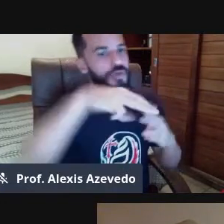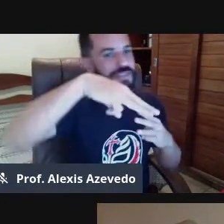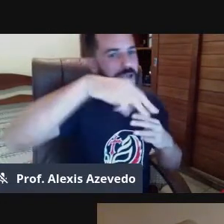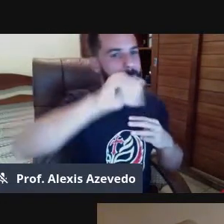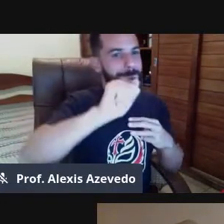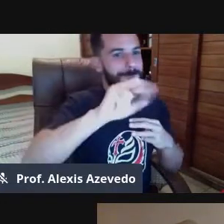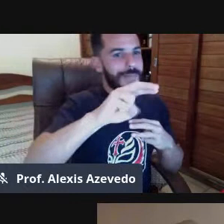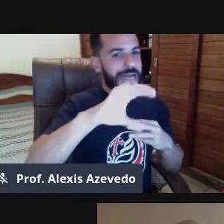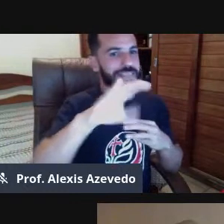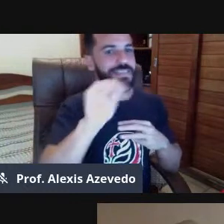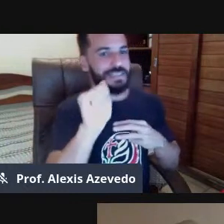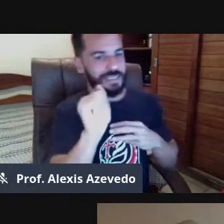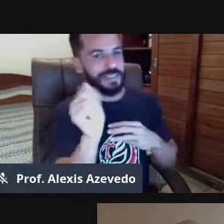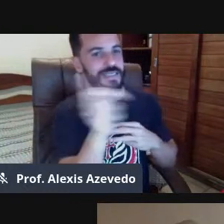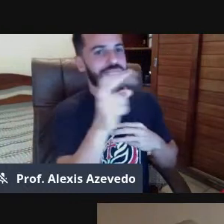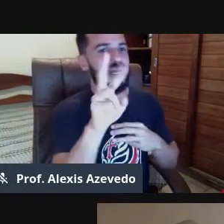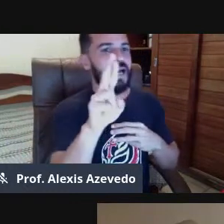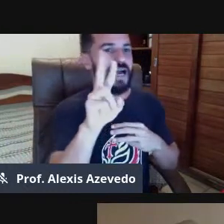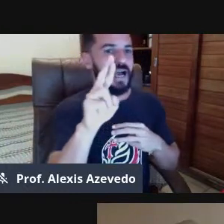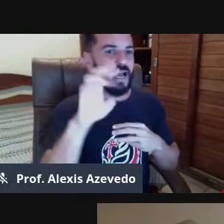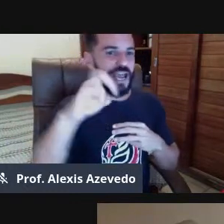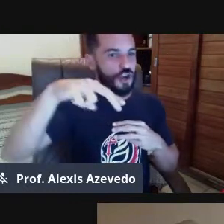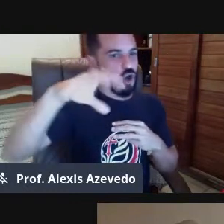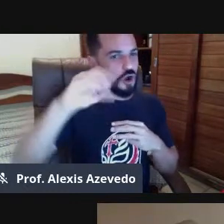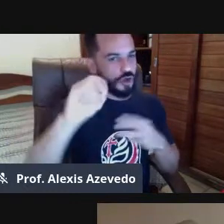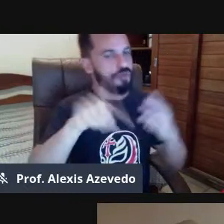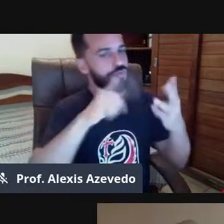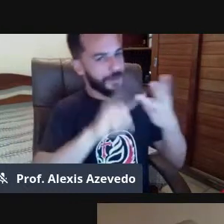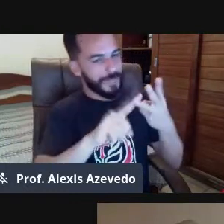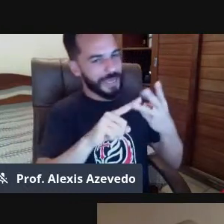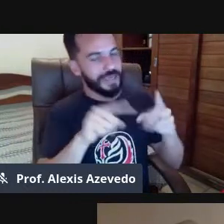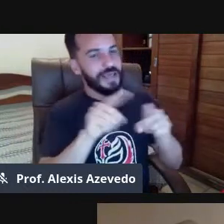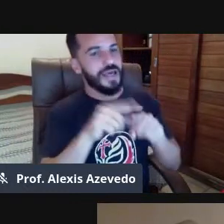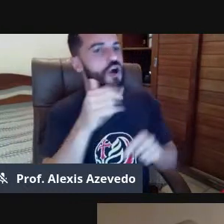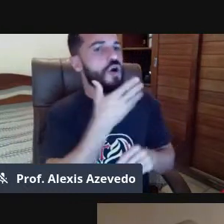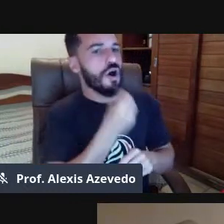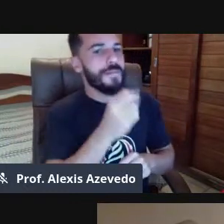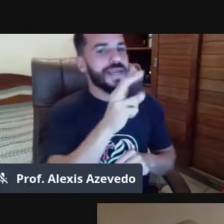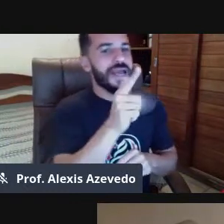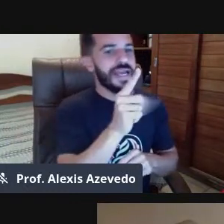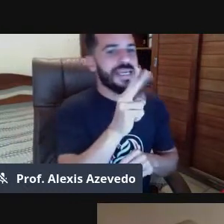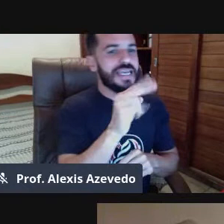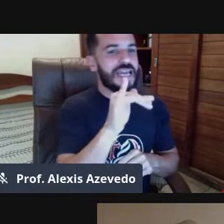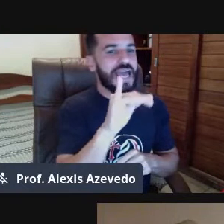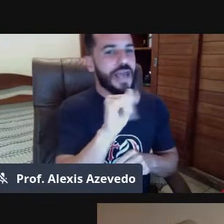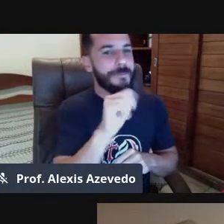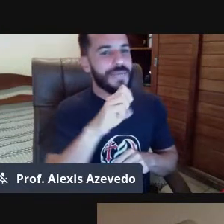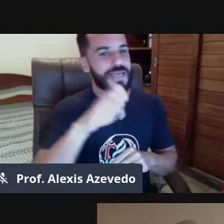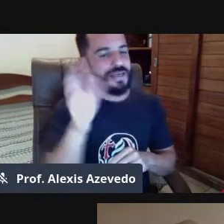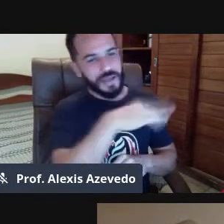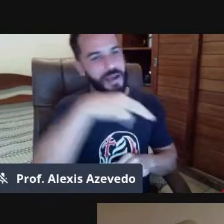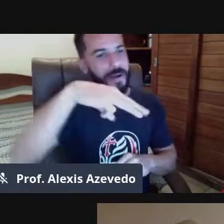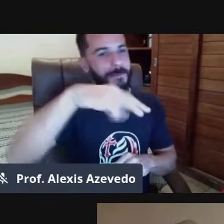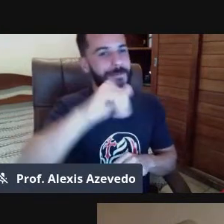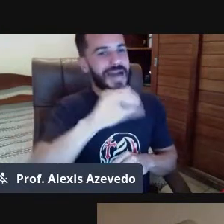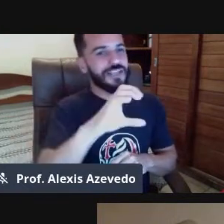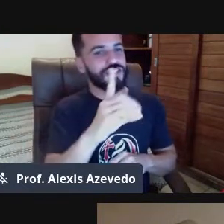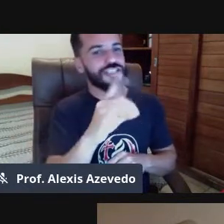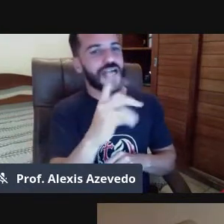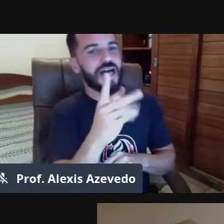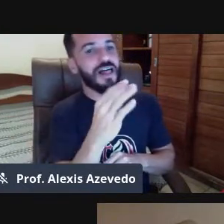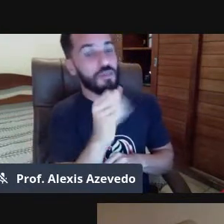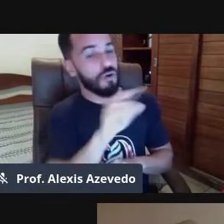Renault e o Guilherme Machado, que também todos foram alunos da escola e agora estão trabalhando mais